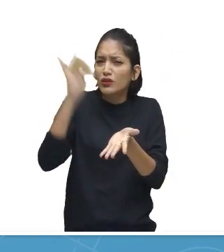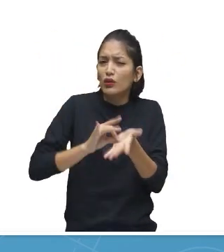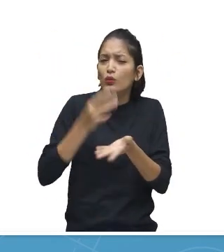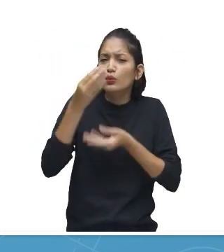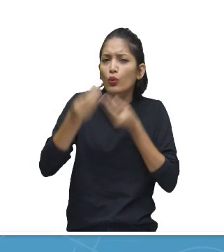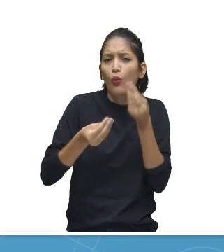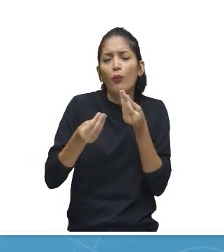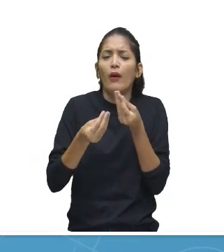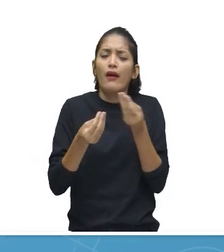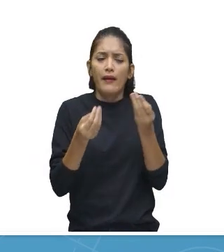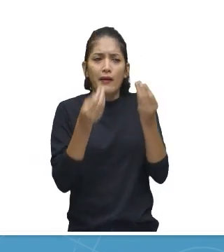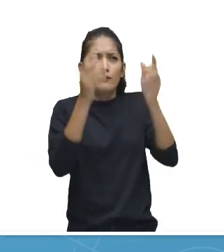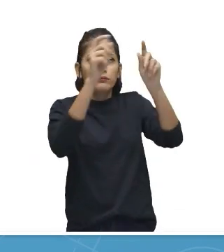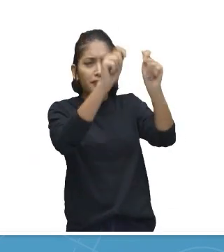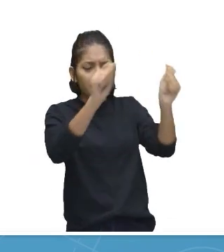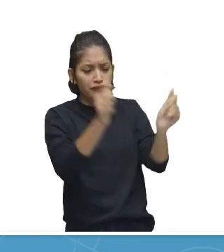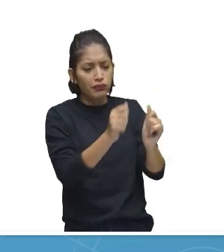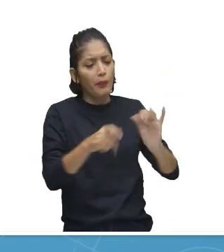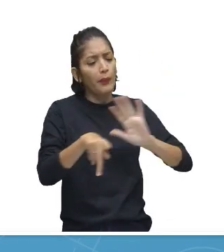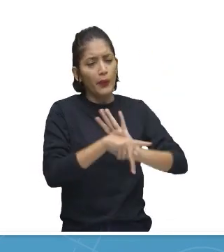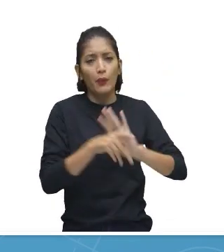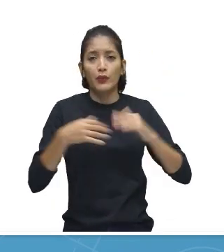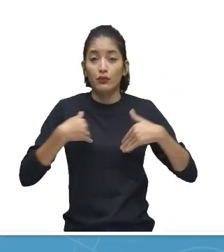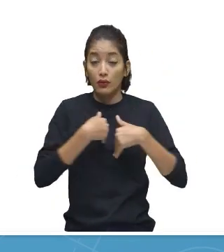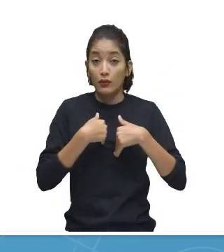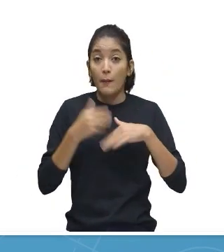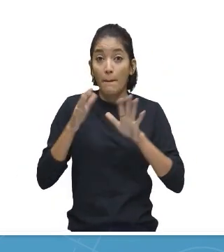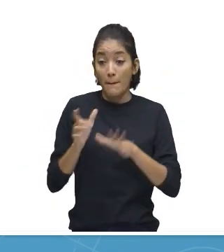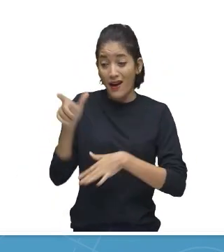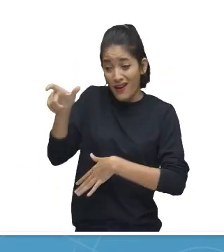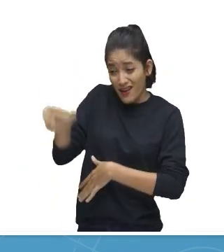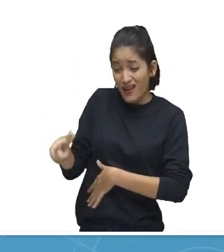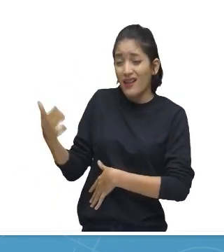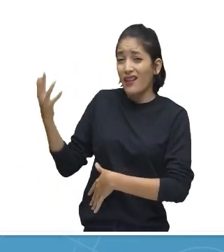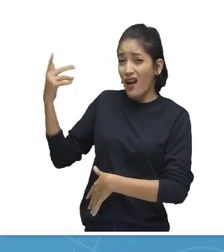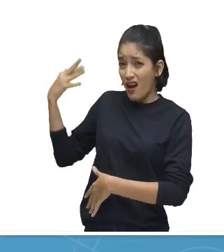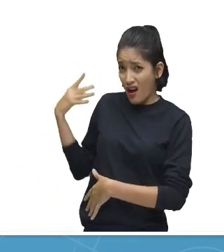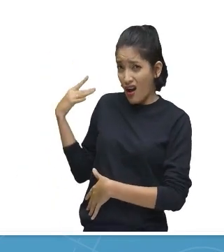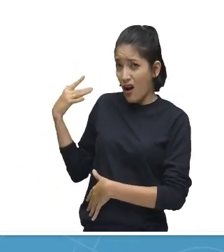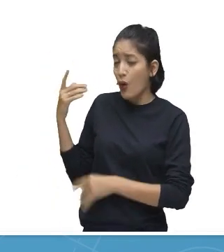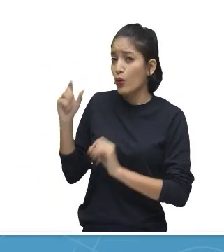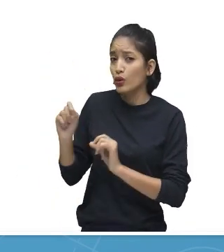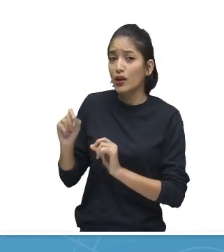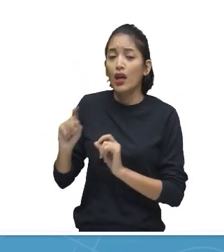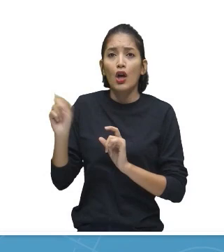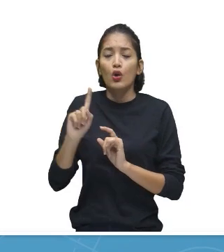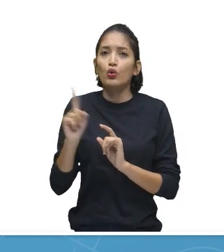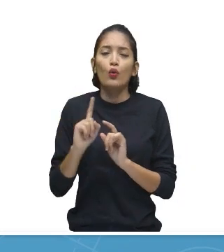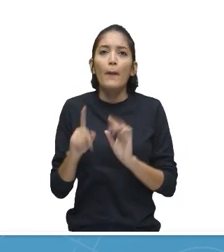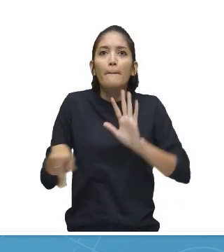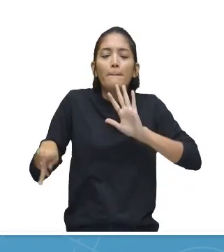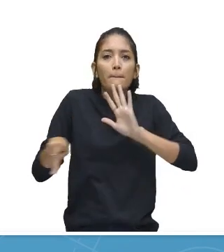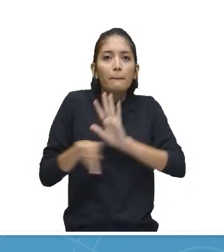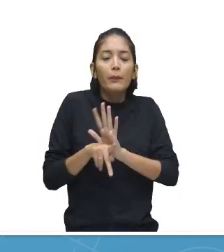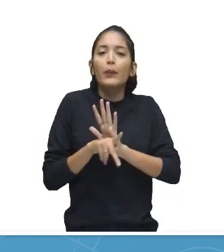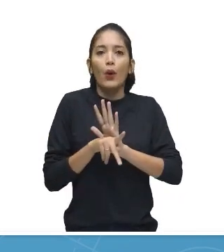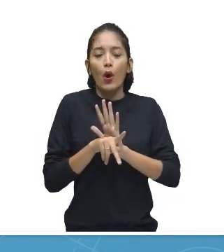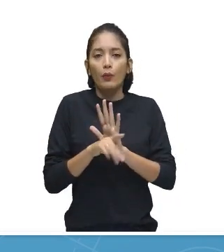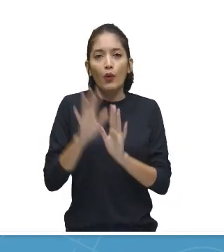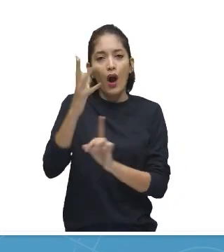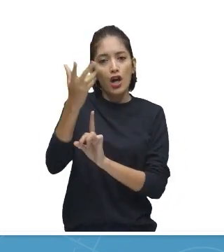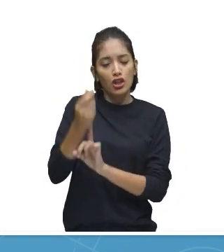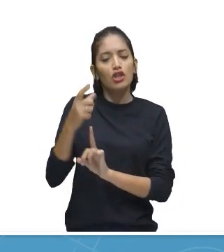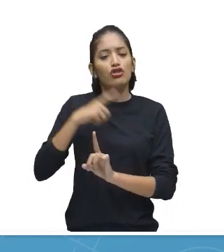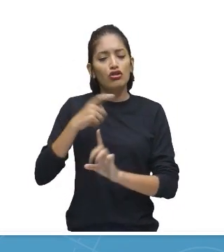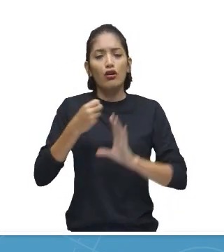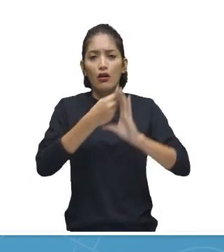animal. Mas para aquele homem pré-histórico, isso aqui não era uma produção artística, ela tinha um caráter funcional.